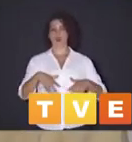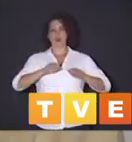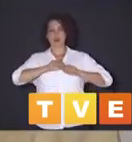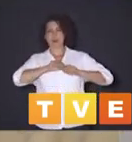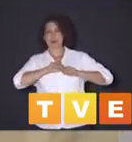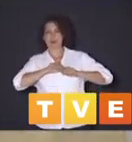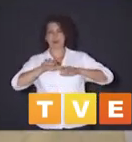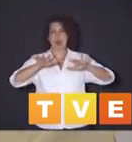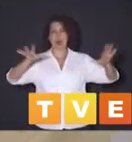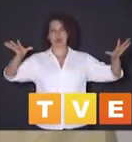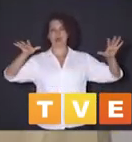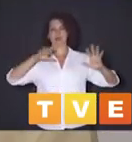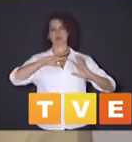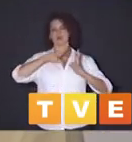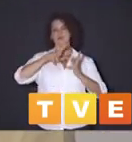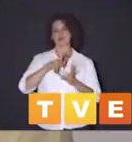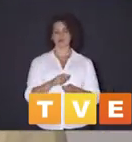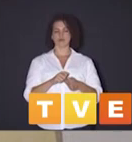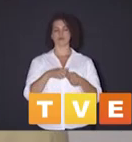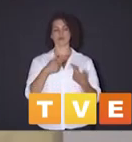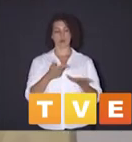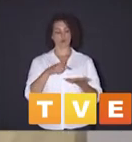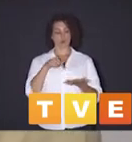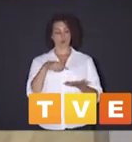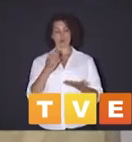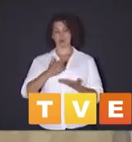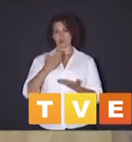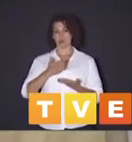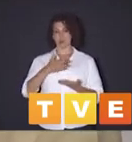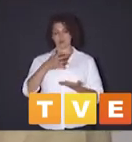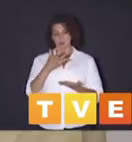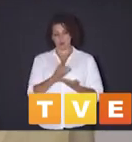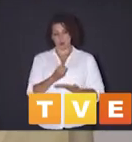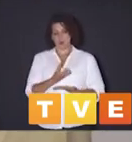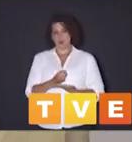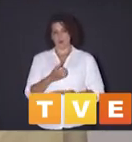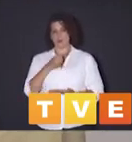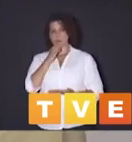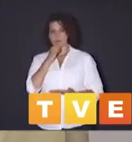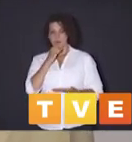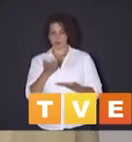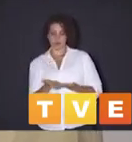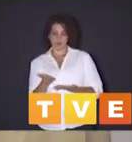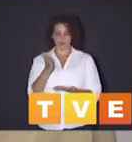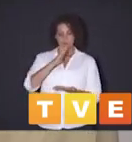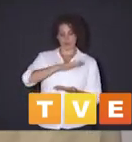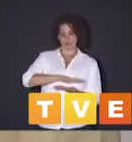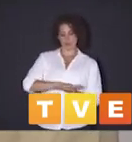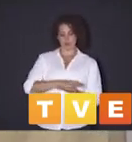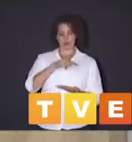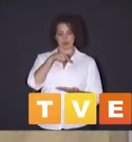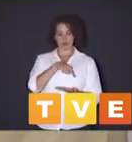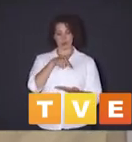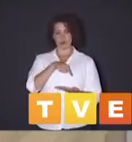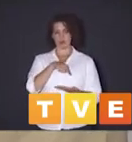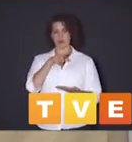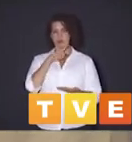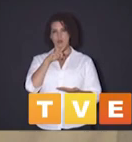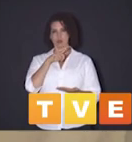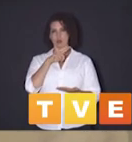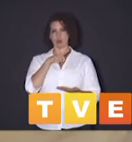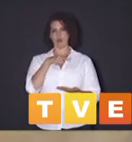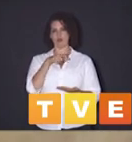mundo inteiro ea forma como esse livro é escrito eu fecha uma página do livro essa página do livro tem uma um